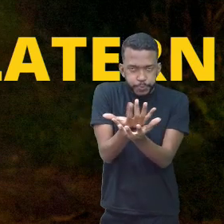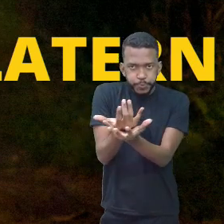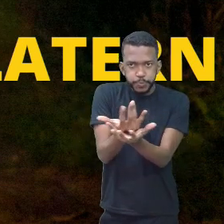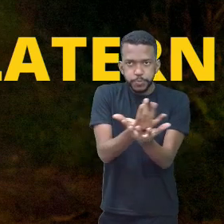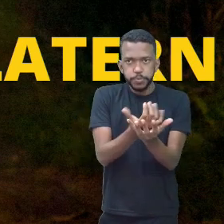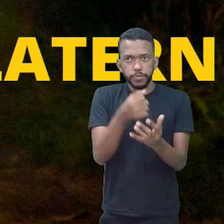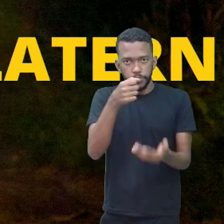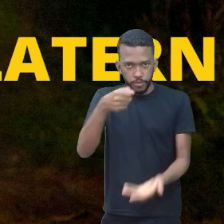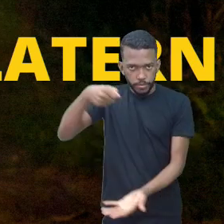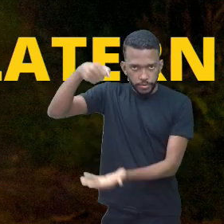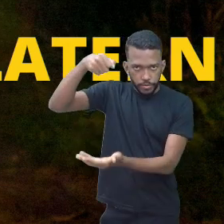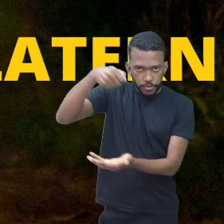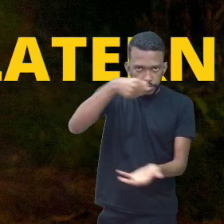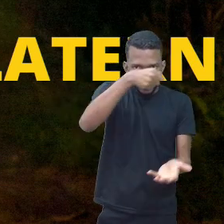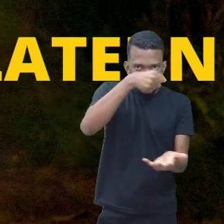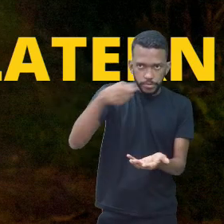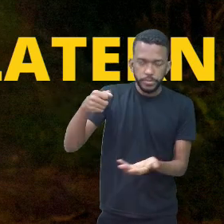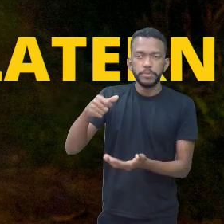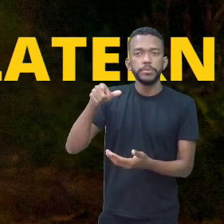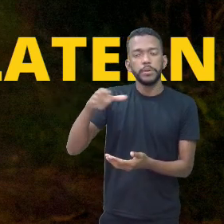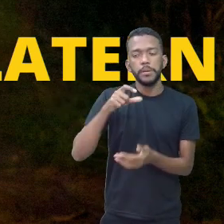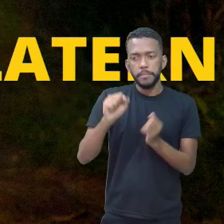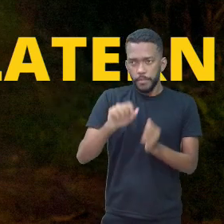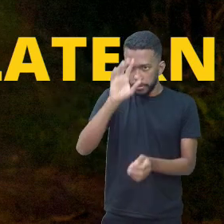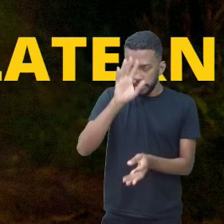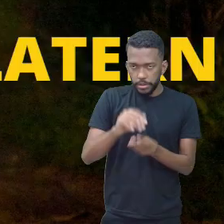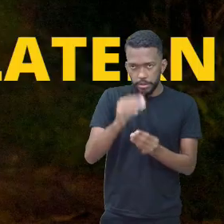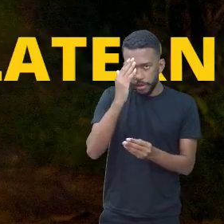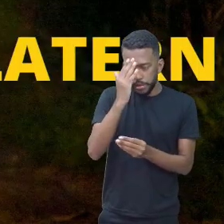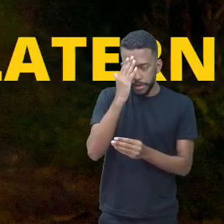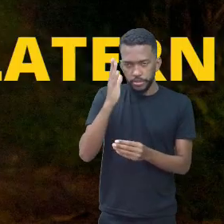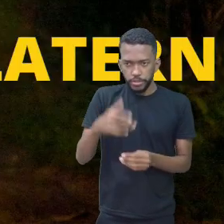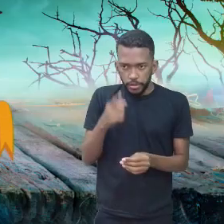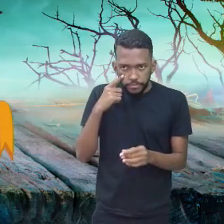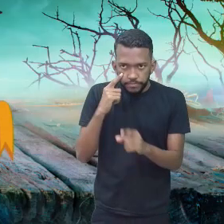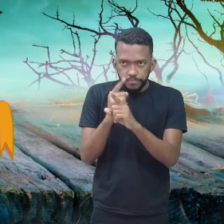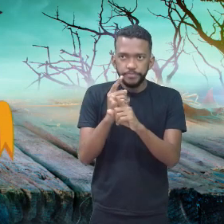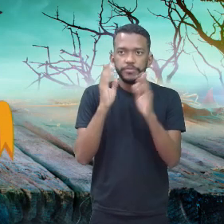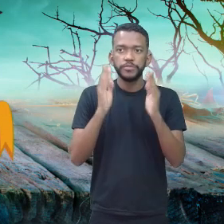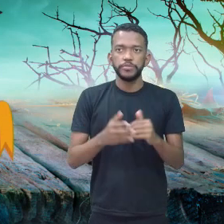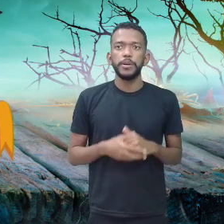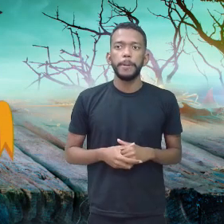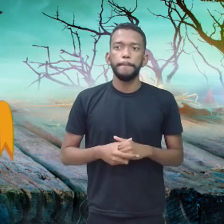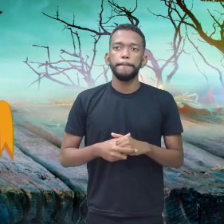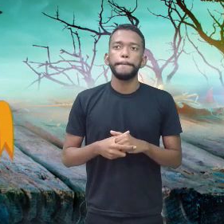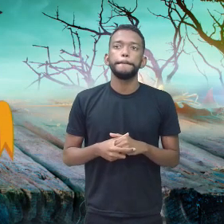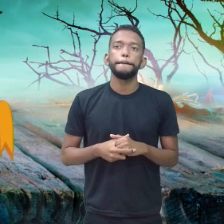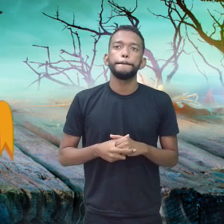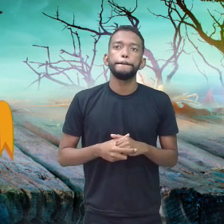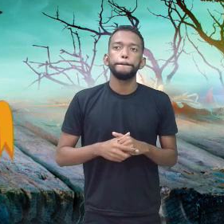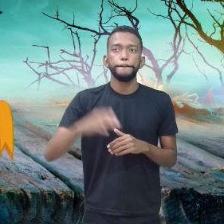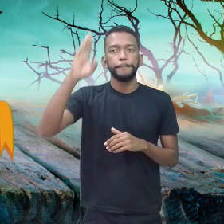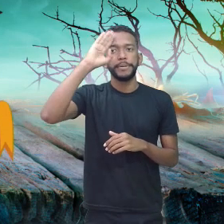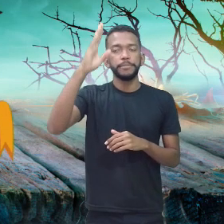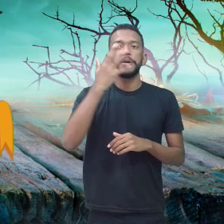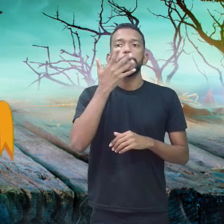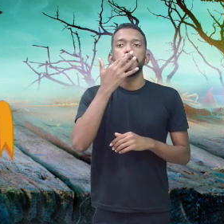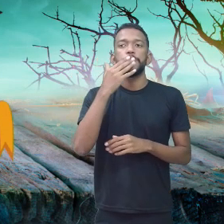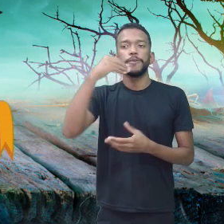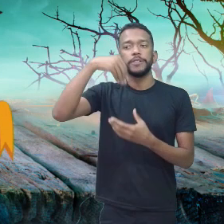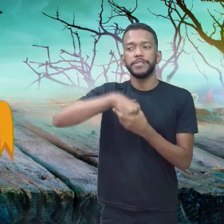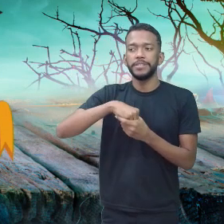pudesse se entender aí, se locomover, se achar. As principais cores do